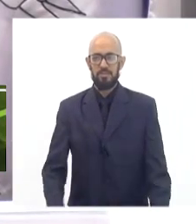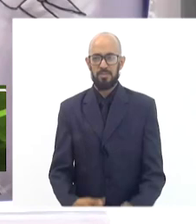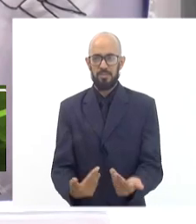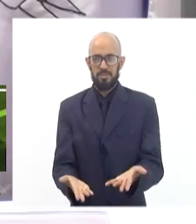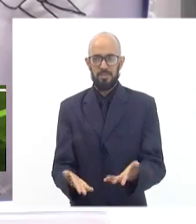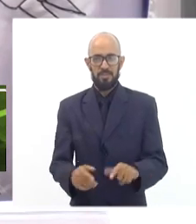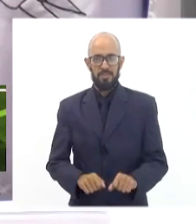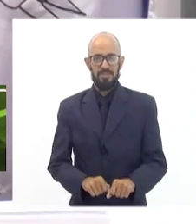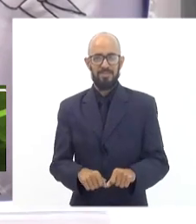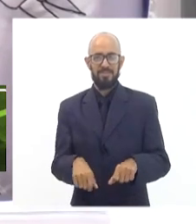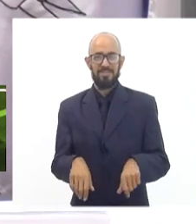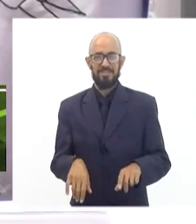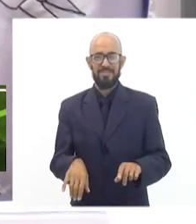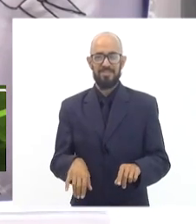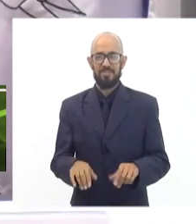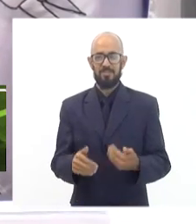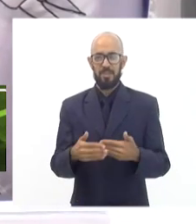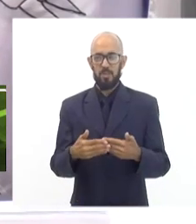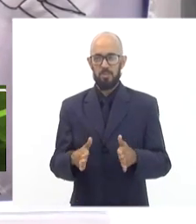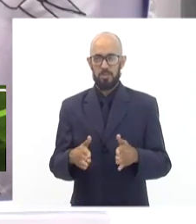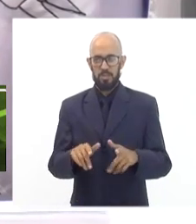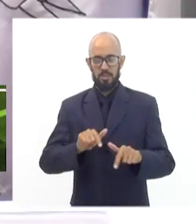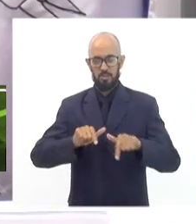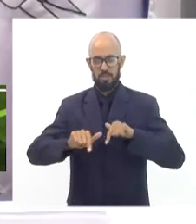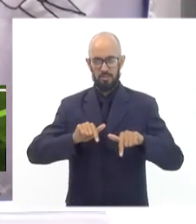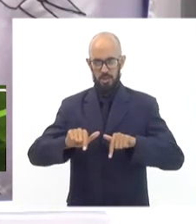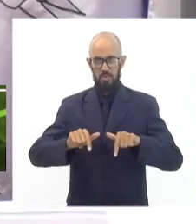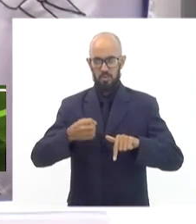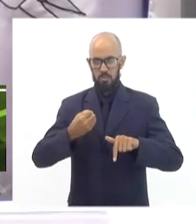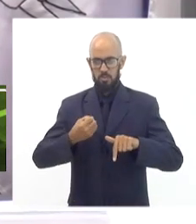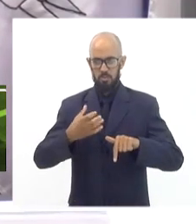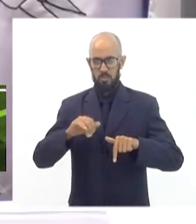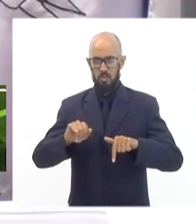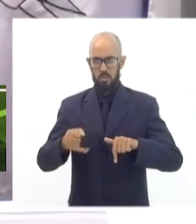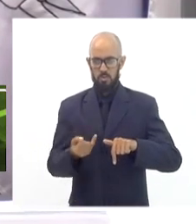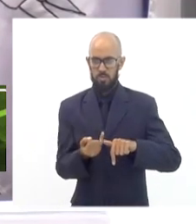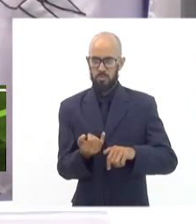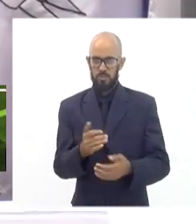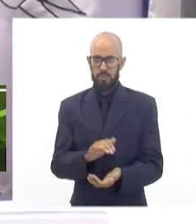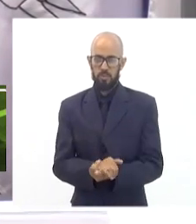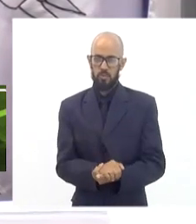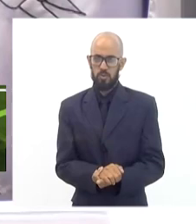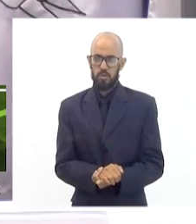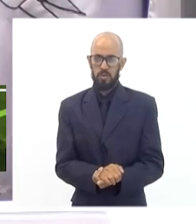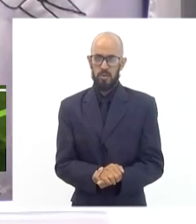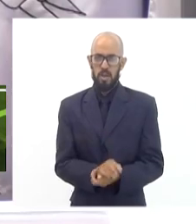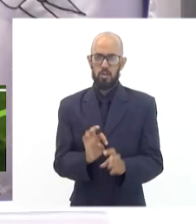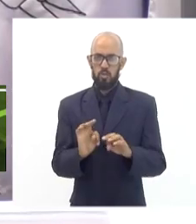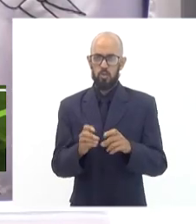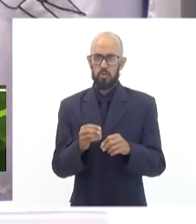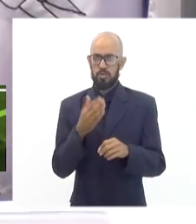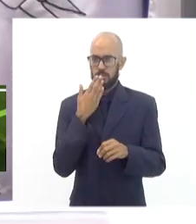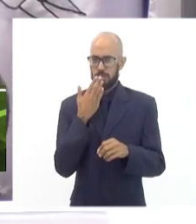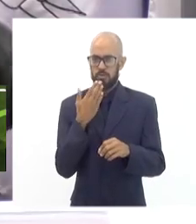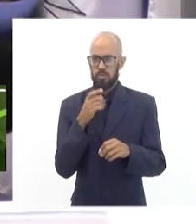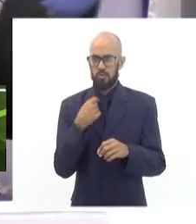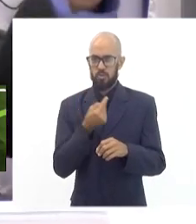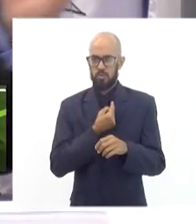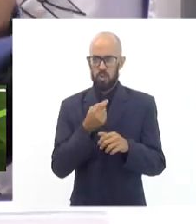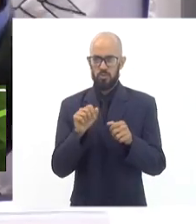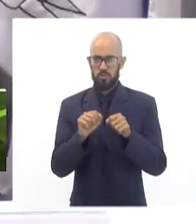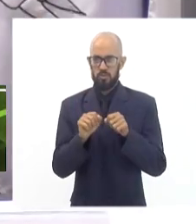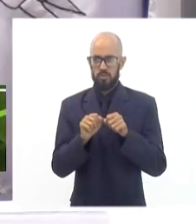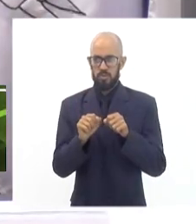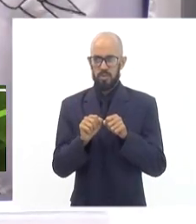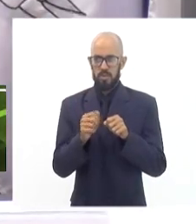para iniciar os trabalhos foi proveitosa esses requerimentos que nós vamos fazer que eu já